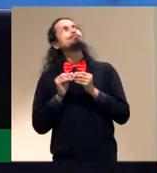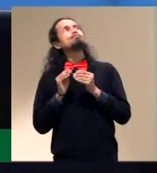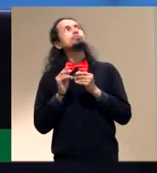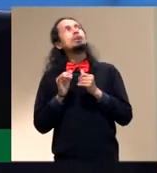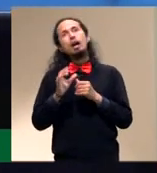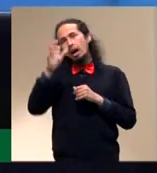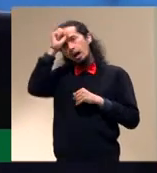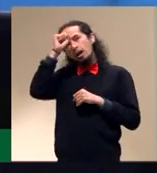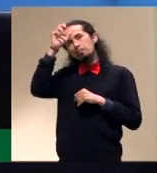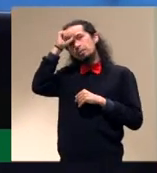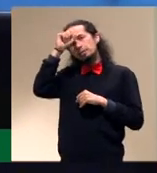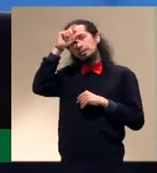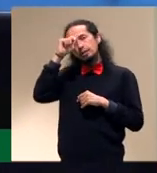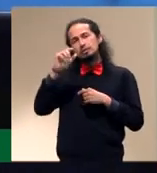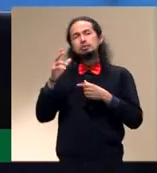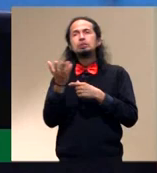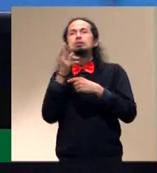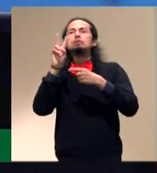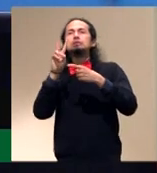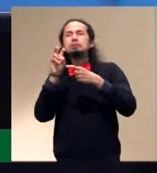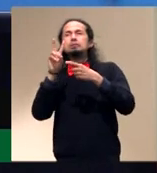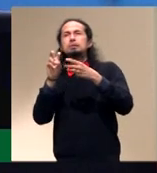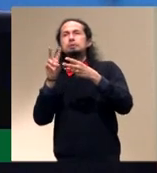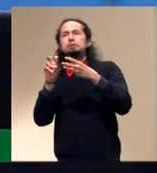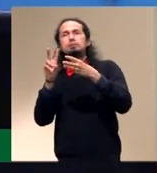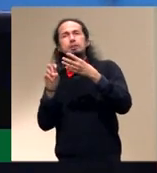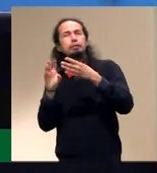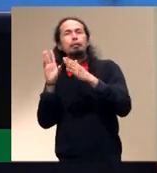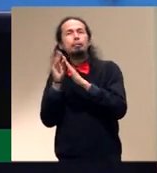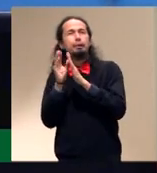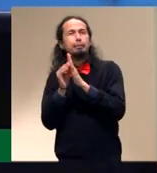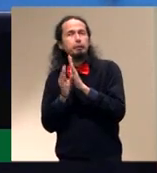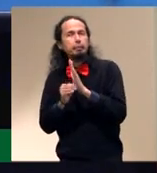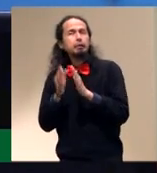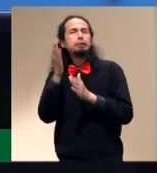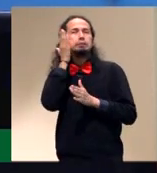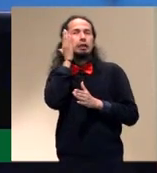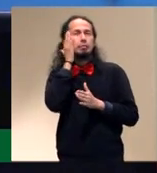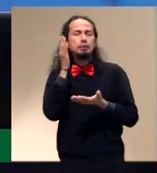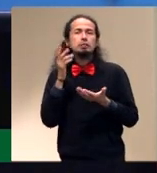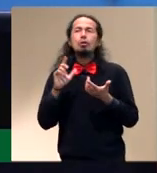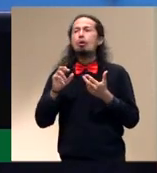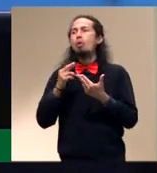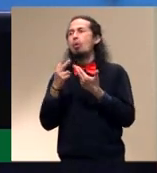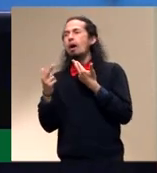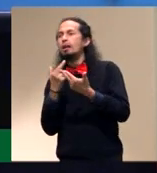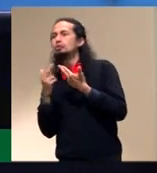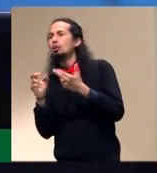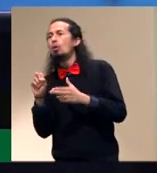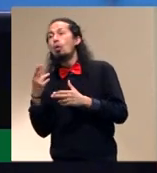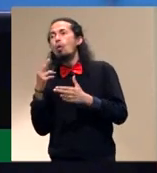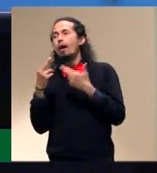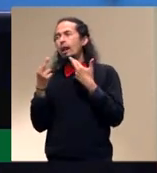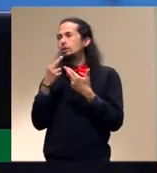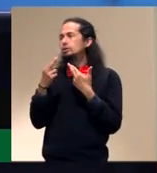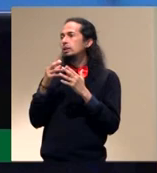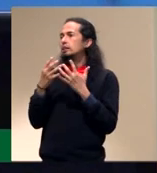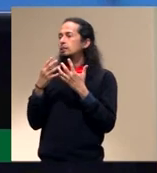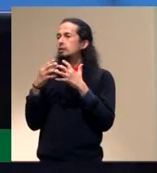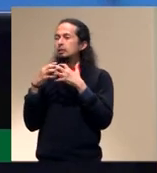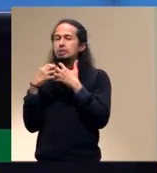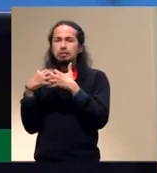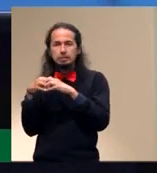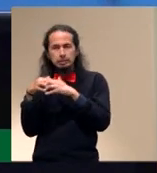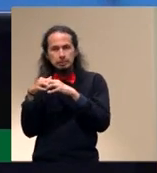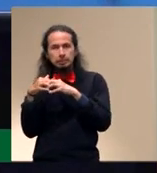aprendizagens pontuais, do ponto de vista, inclusive, cognitivo, ou vinculadas à assimilação de